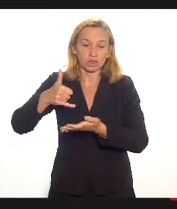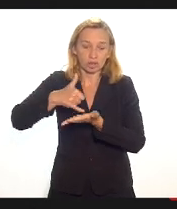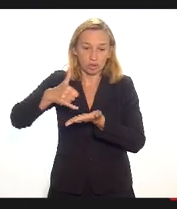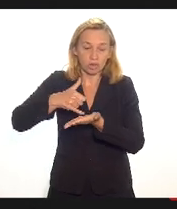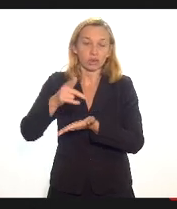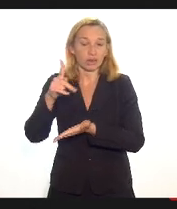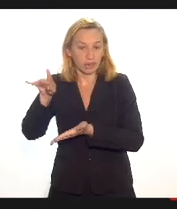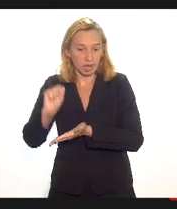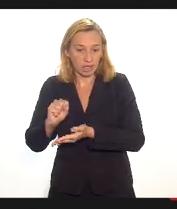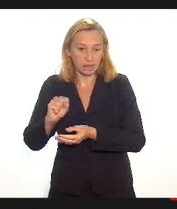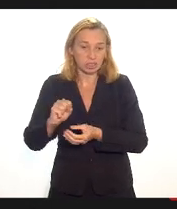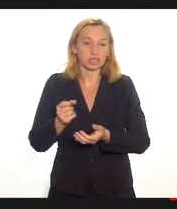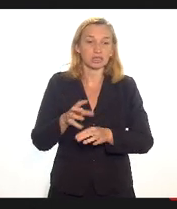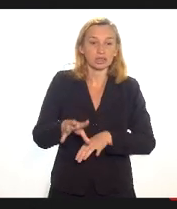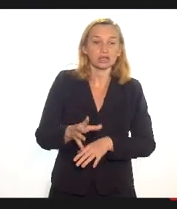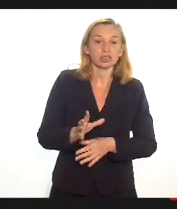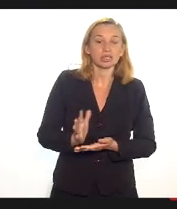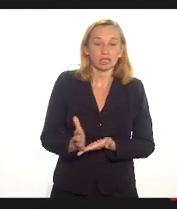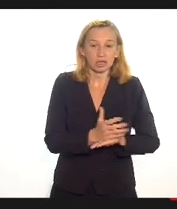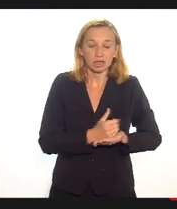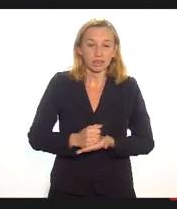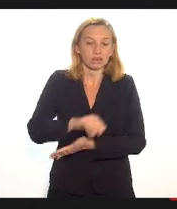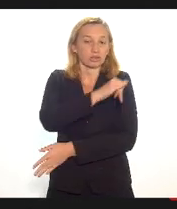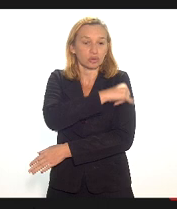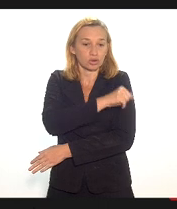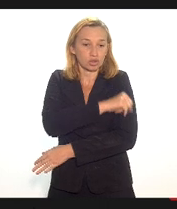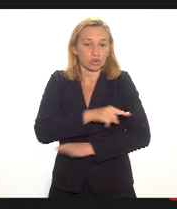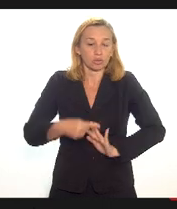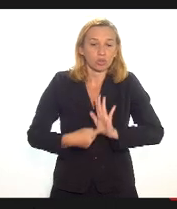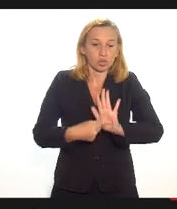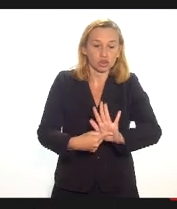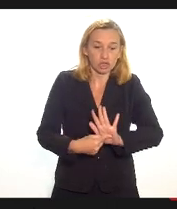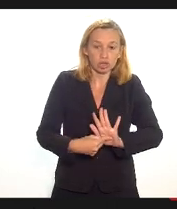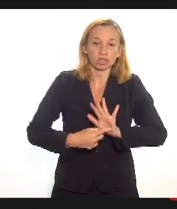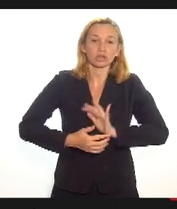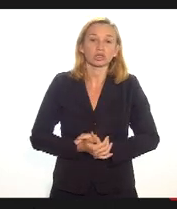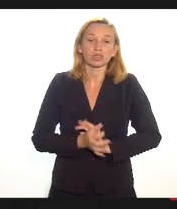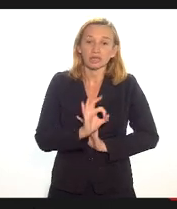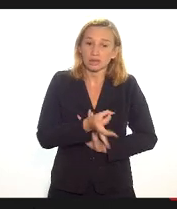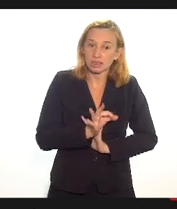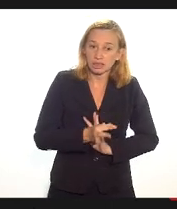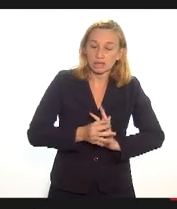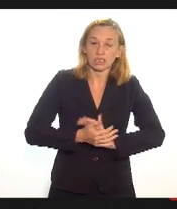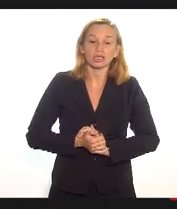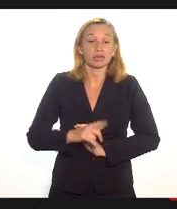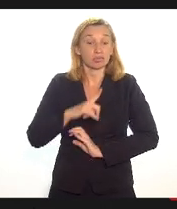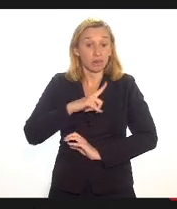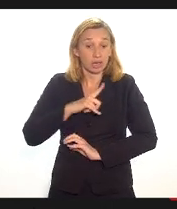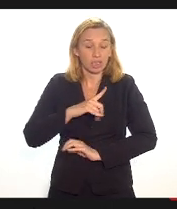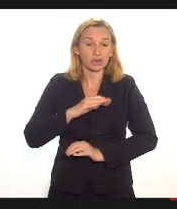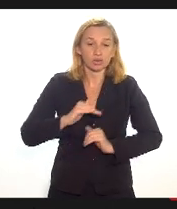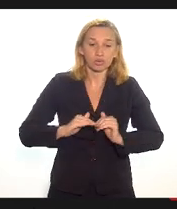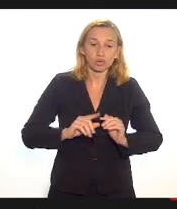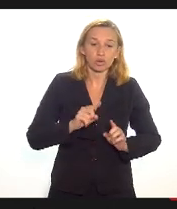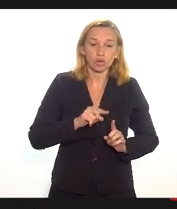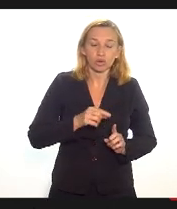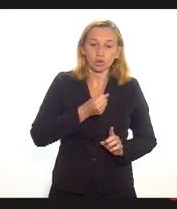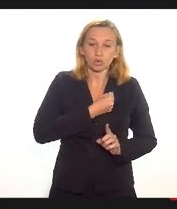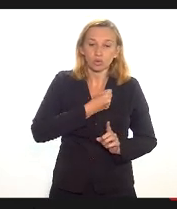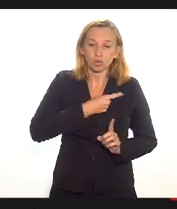Janeiro, né, mostrando a evolução dessa participação. Então, ela, de uma forma consistente, ela tem subido, né, sai